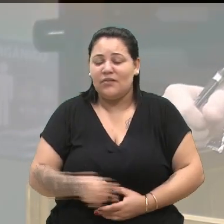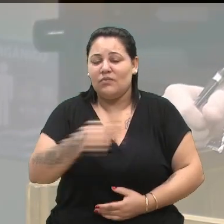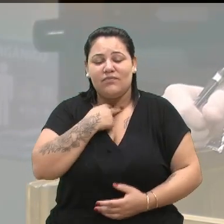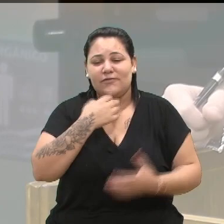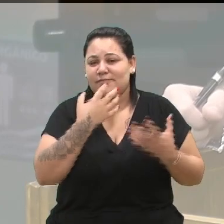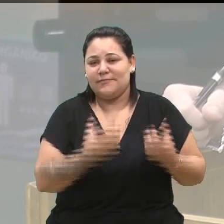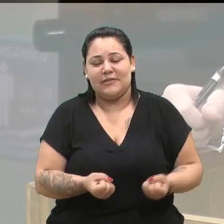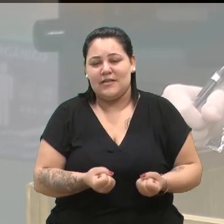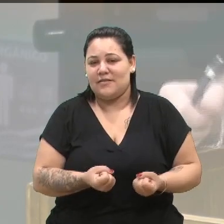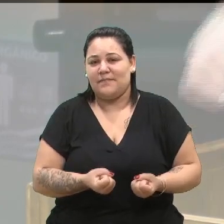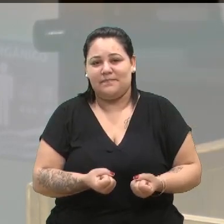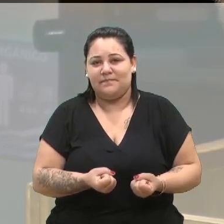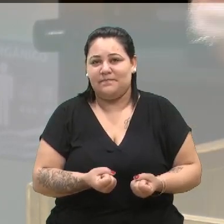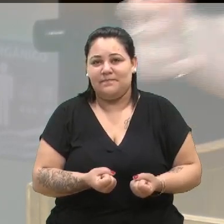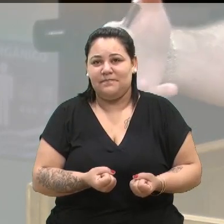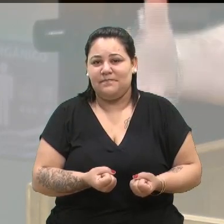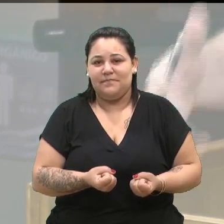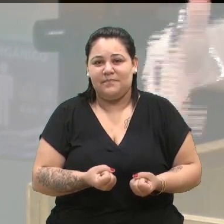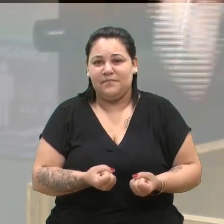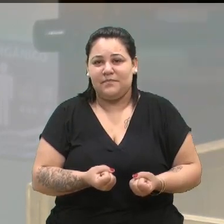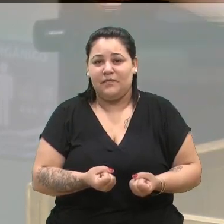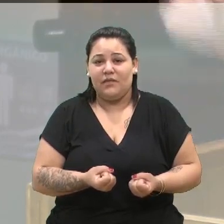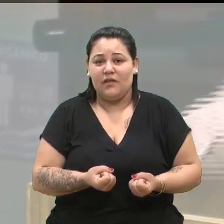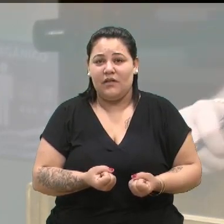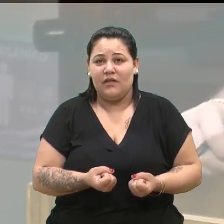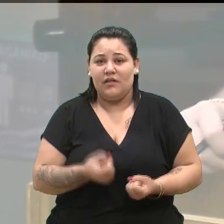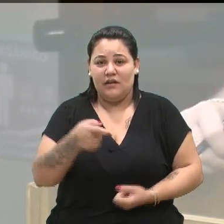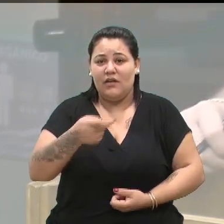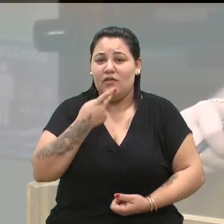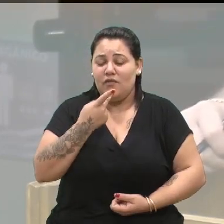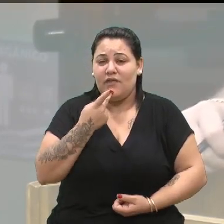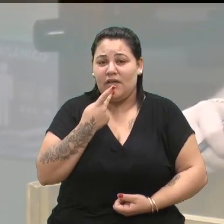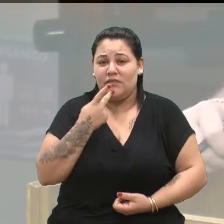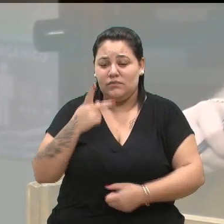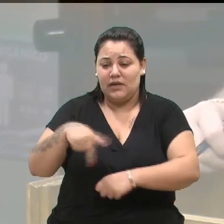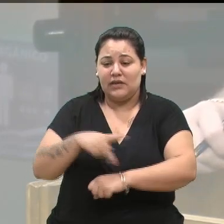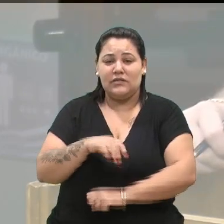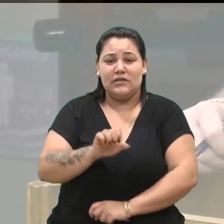inadmissível. E aqui eu trago o caso de El Salvador.